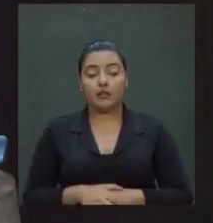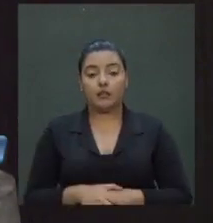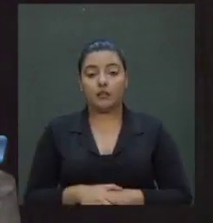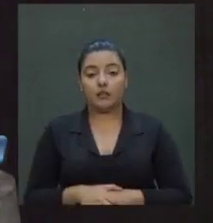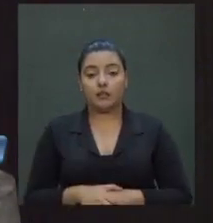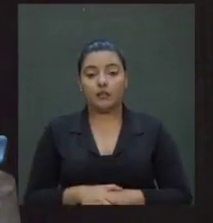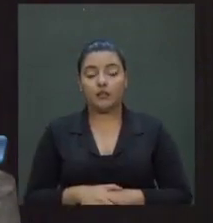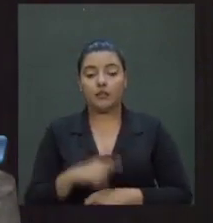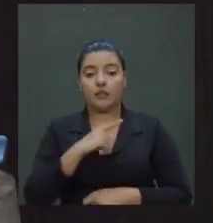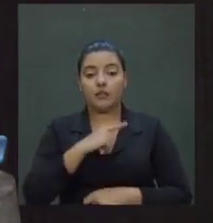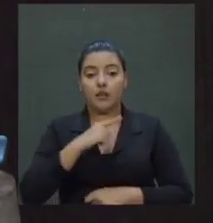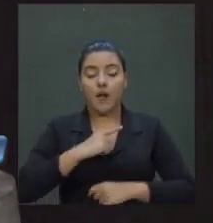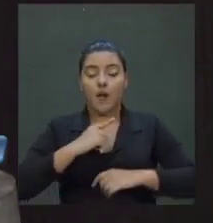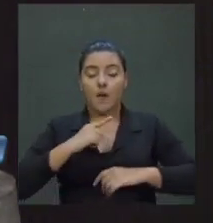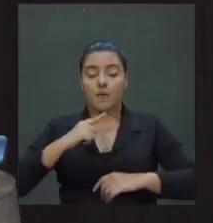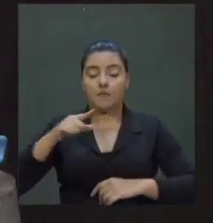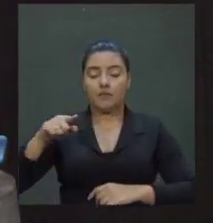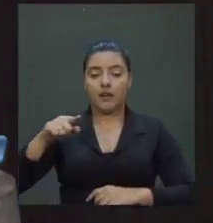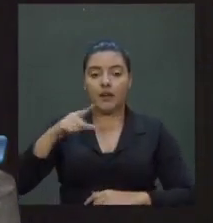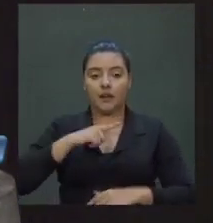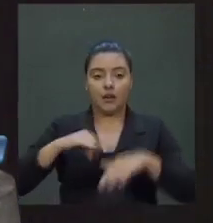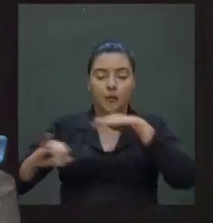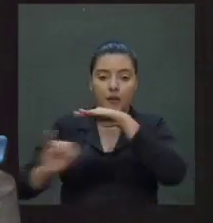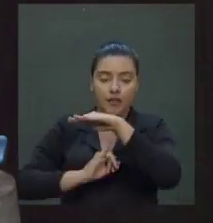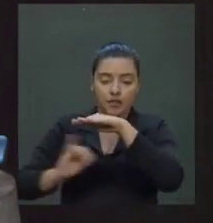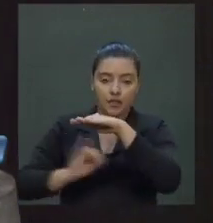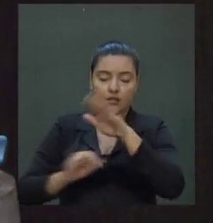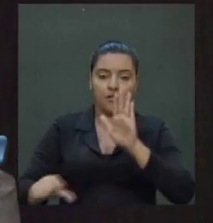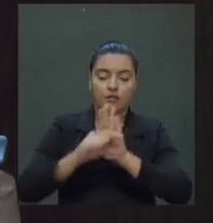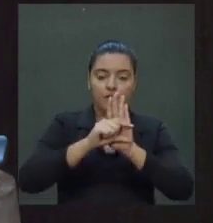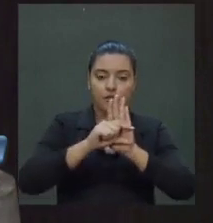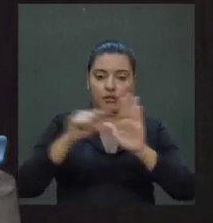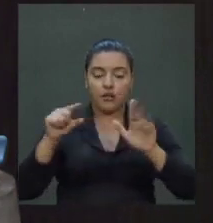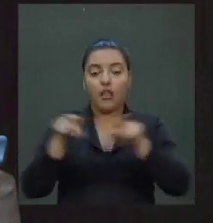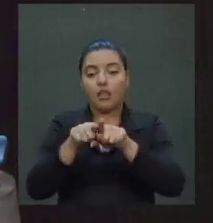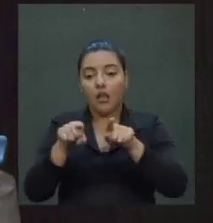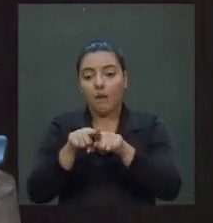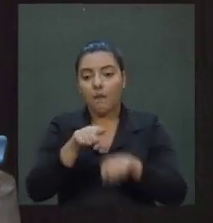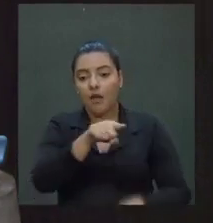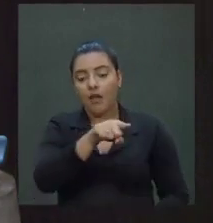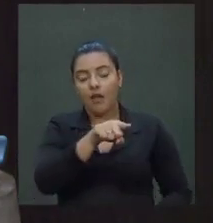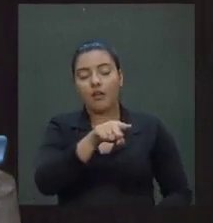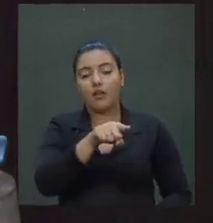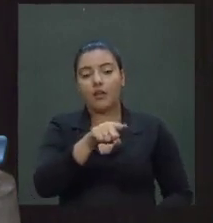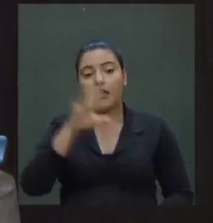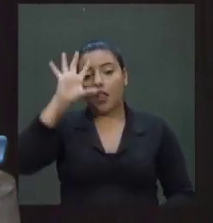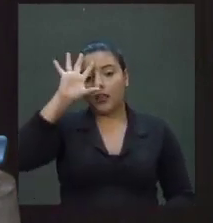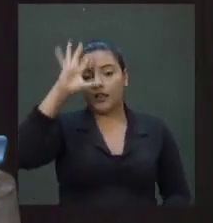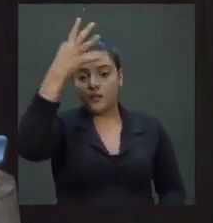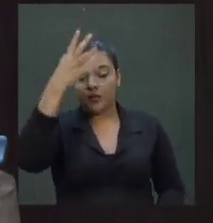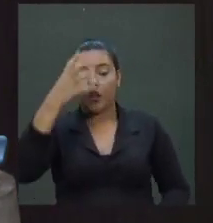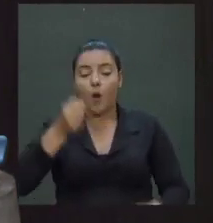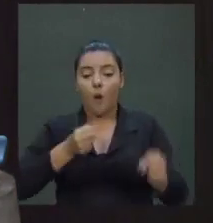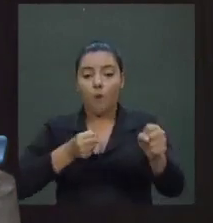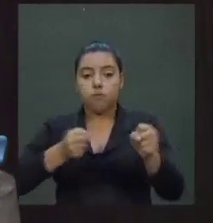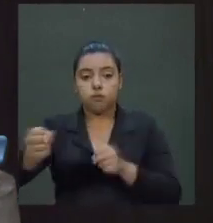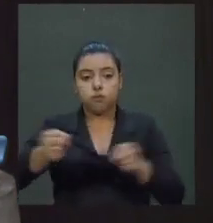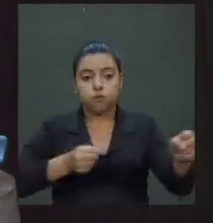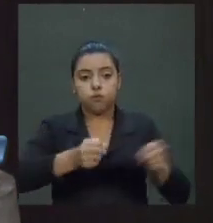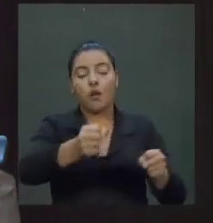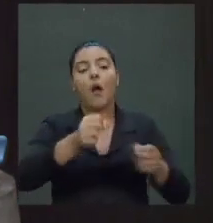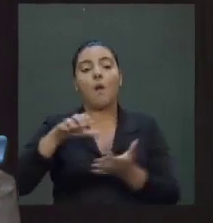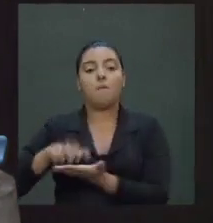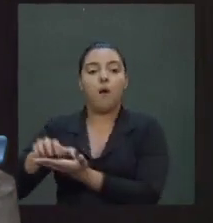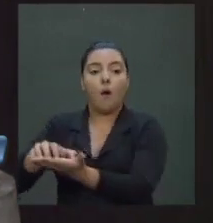especializar a competência de órgãos previstos neste artigo, bem como a sua denominação e ainda determinar a redistribuição dos feitos neles